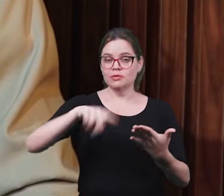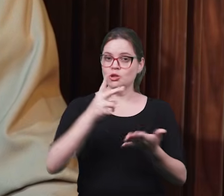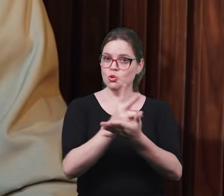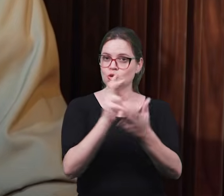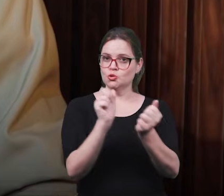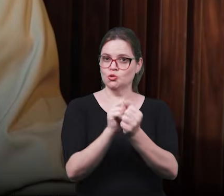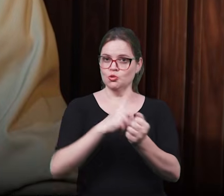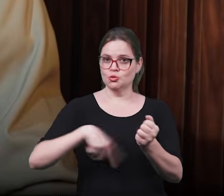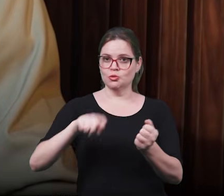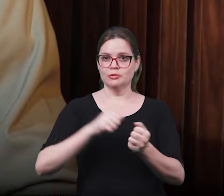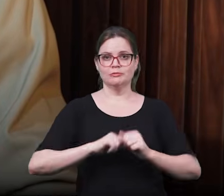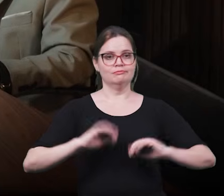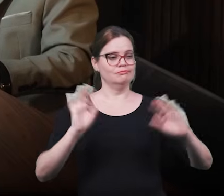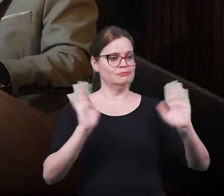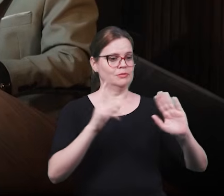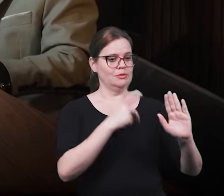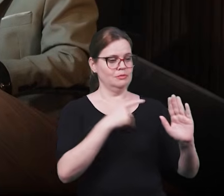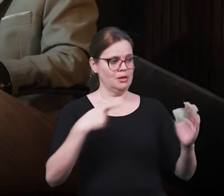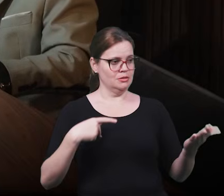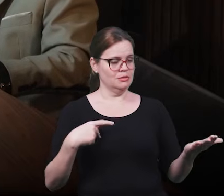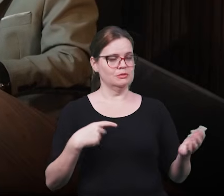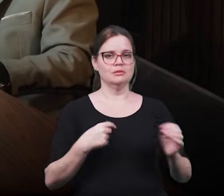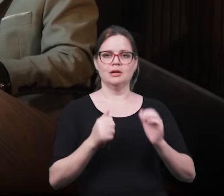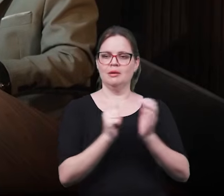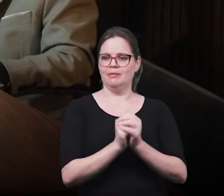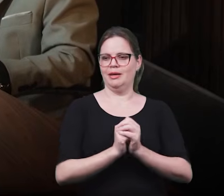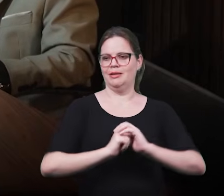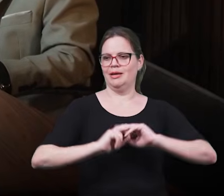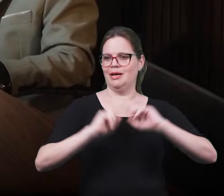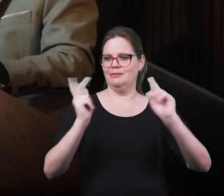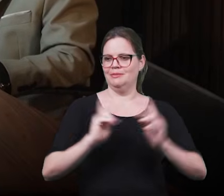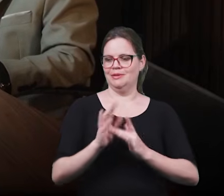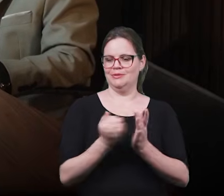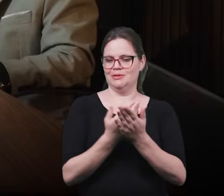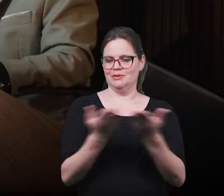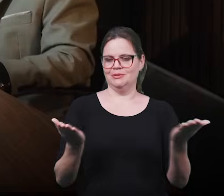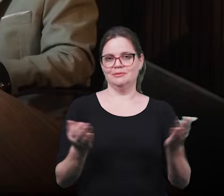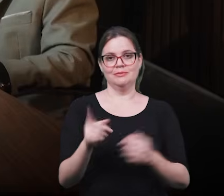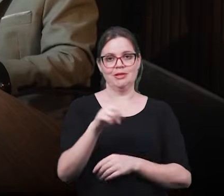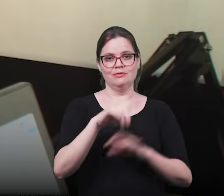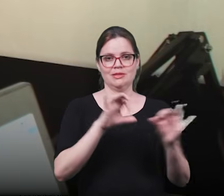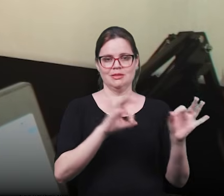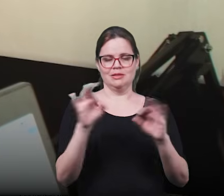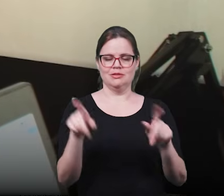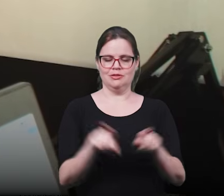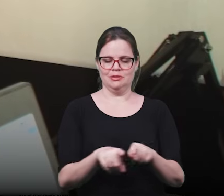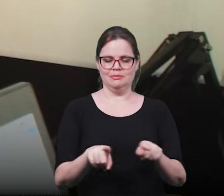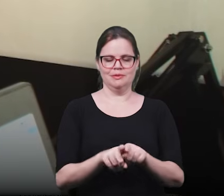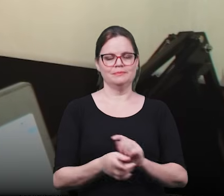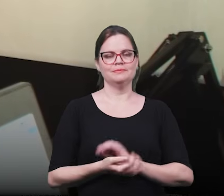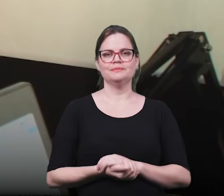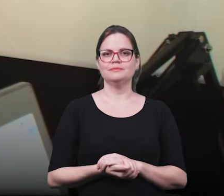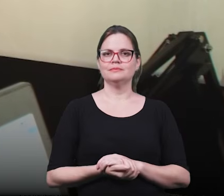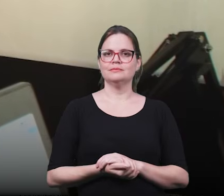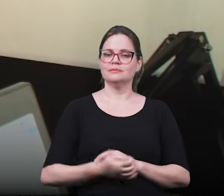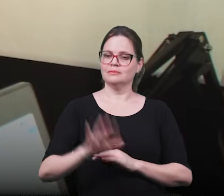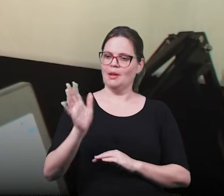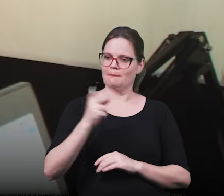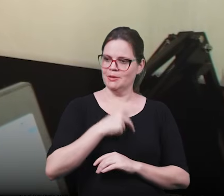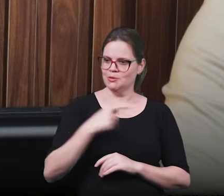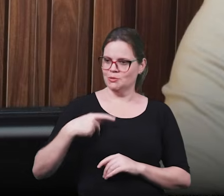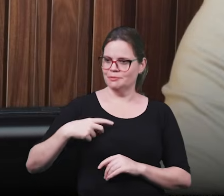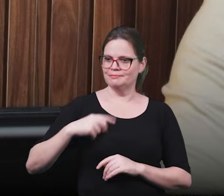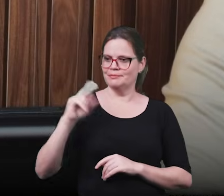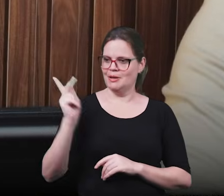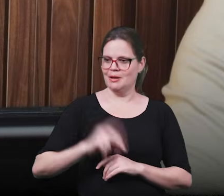continue conosco. Despedimos aqui do pastor André. Amém. A paz do Senhor a você que nos assistiu hoje. Pastor